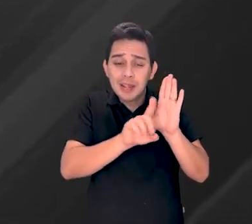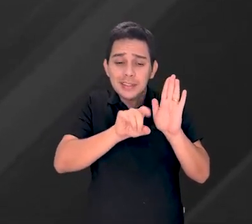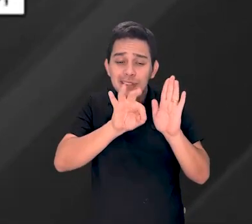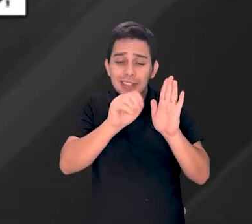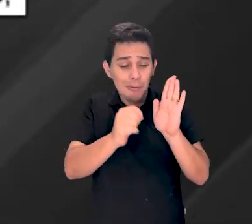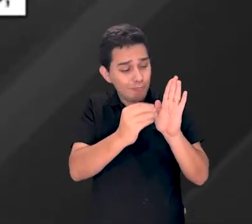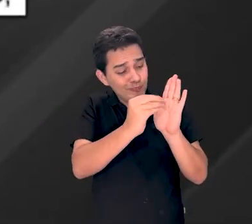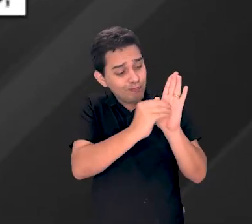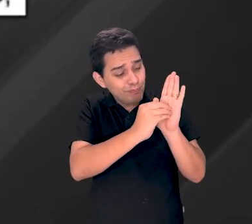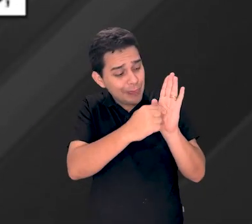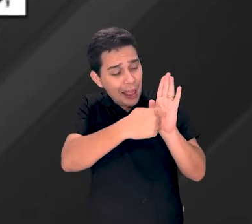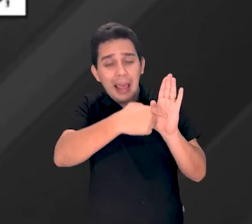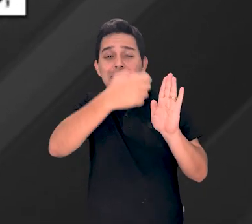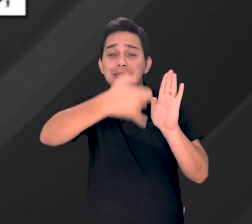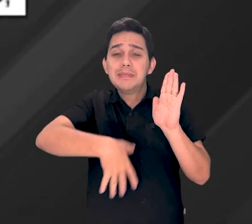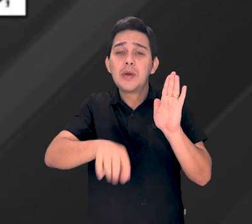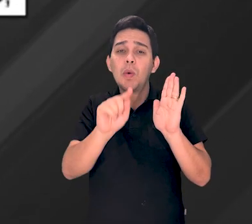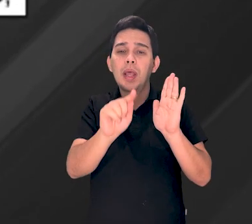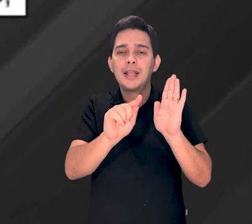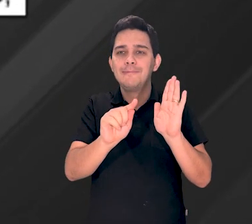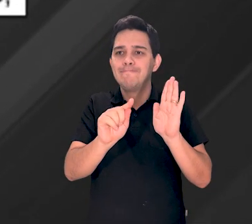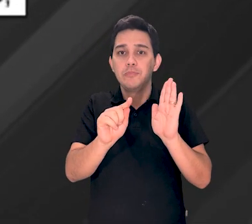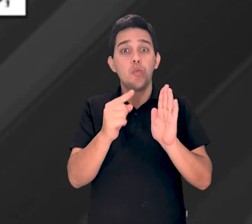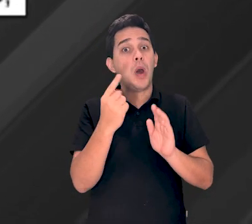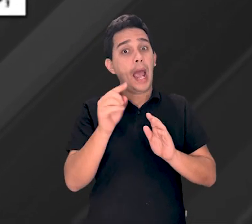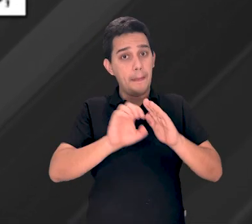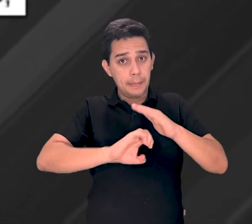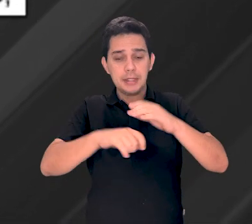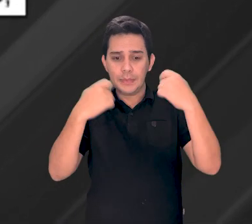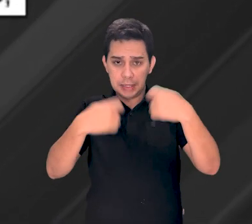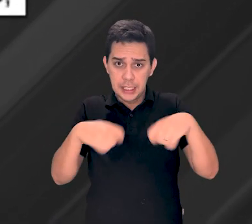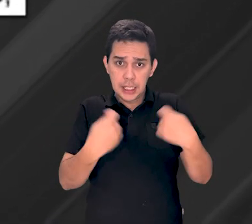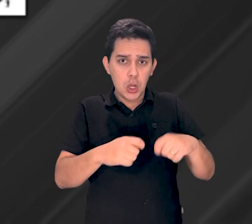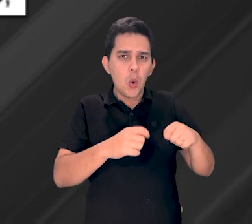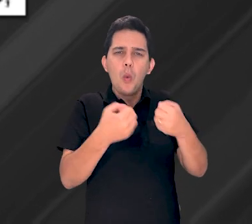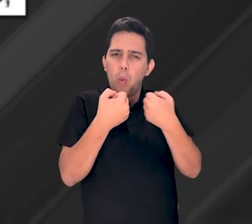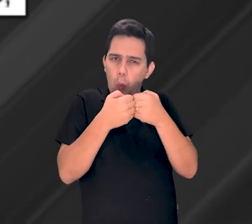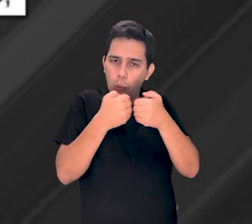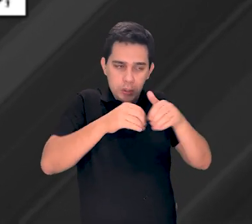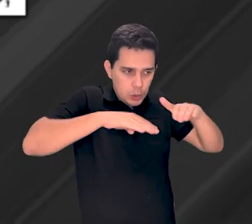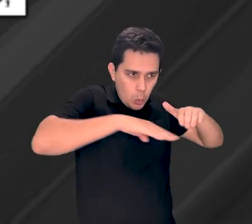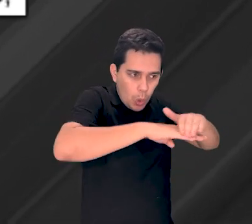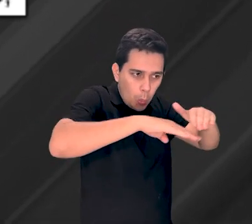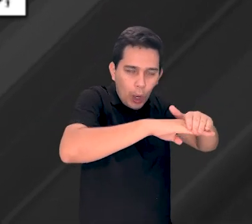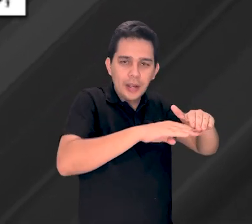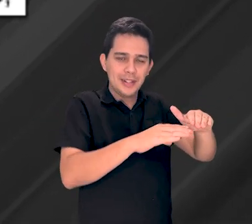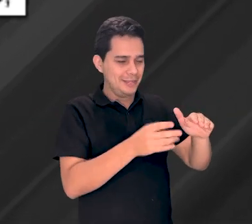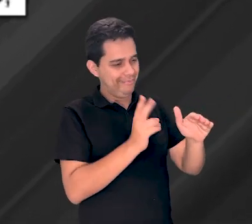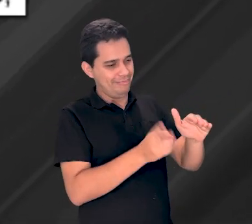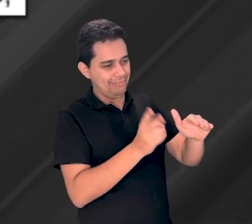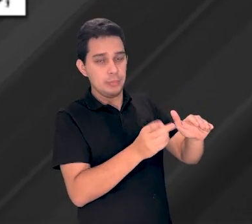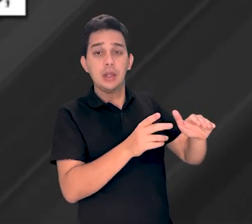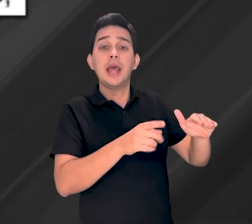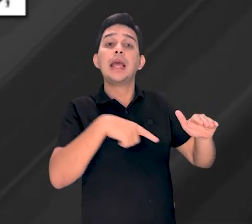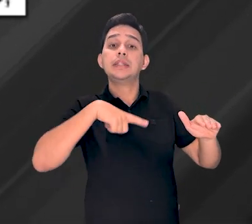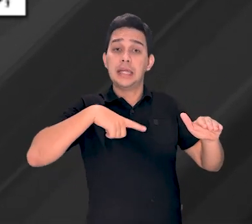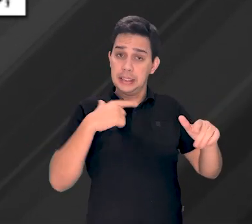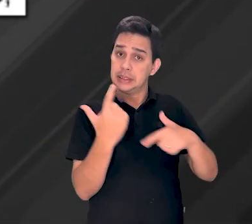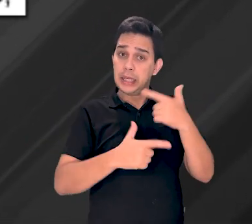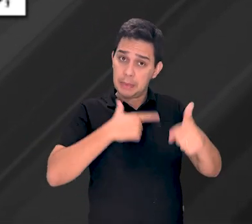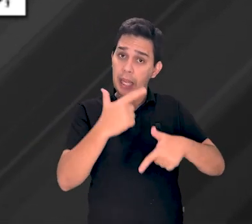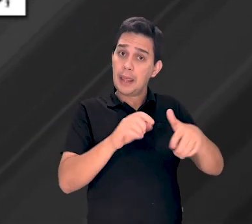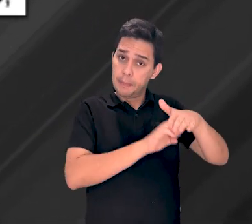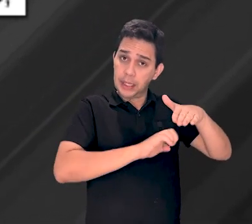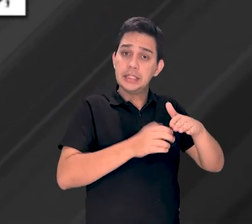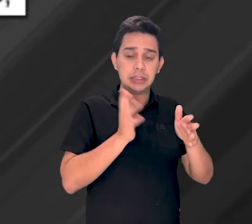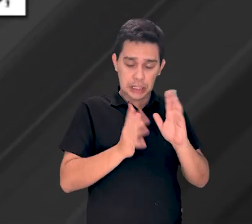tem uma garagem no rio há pelo menos cinco anos então só o então prestador do